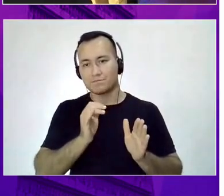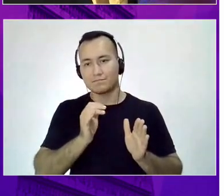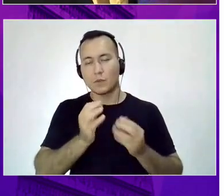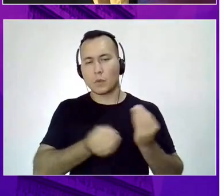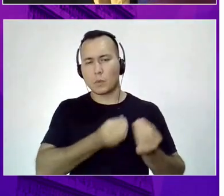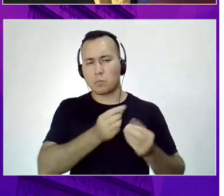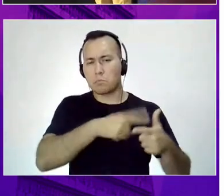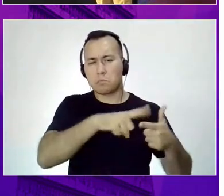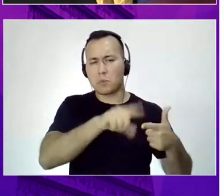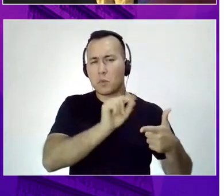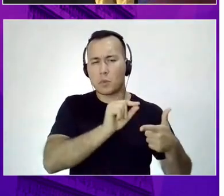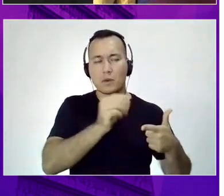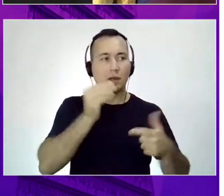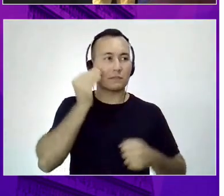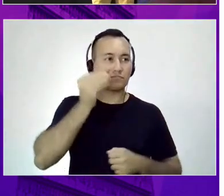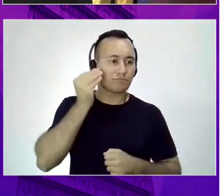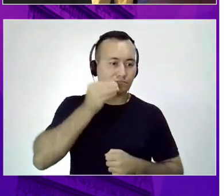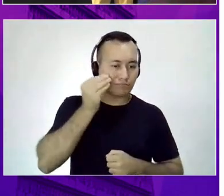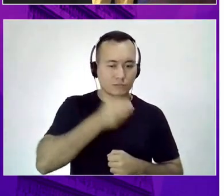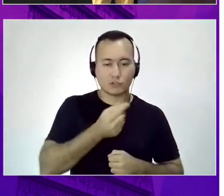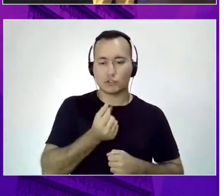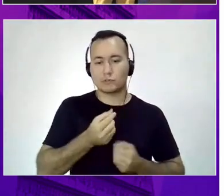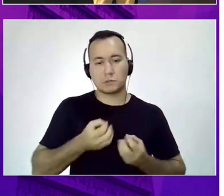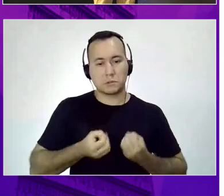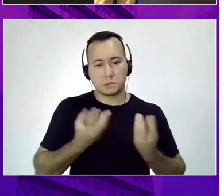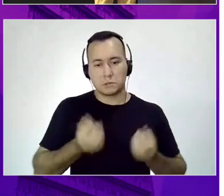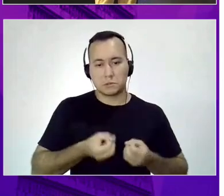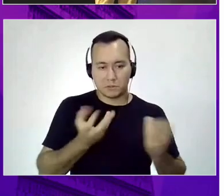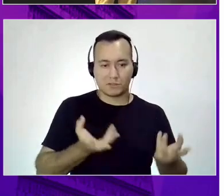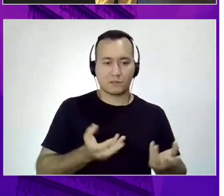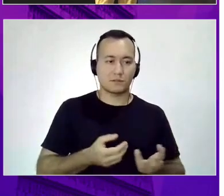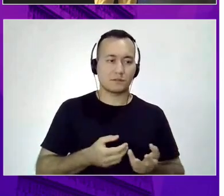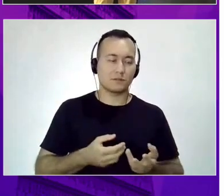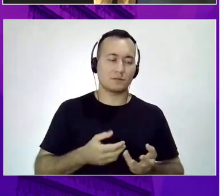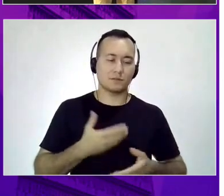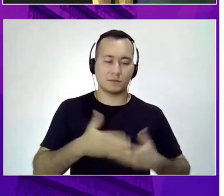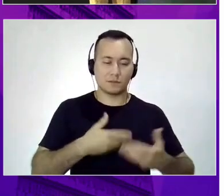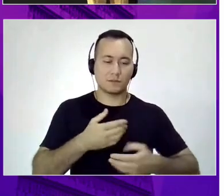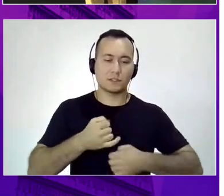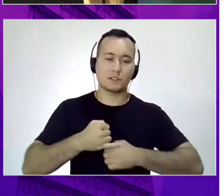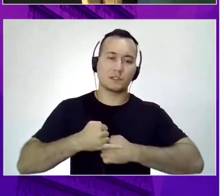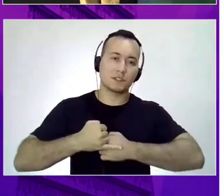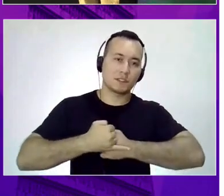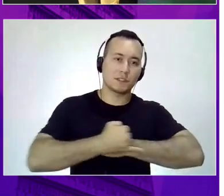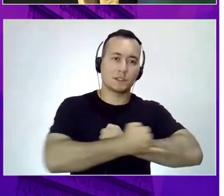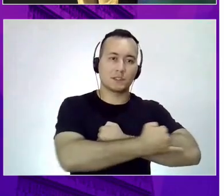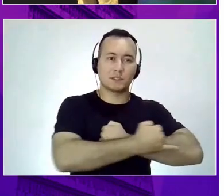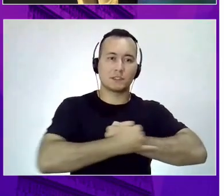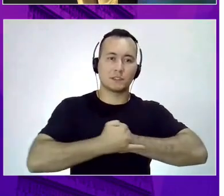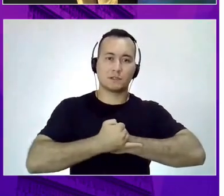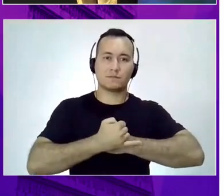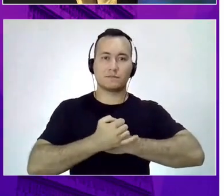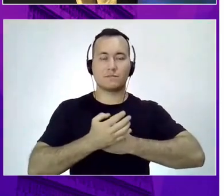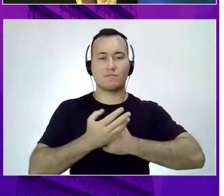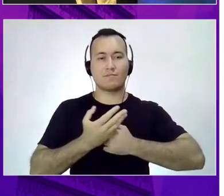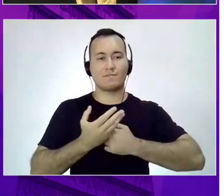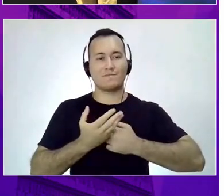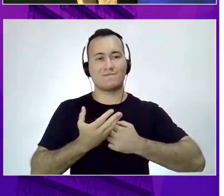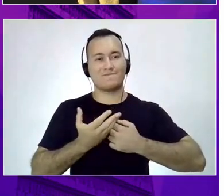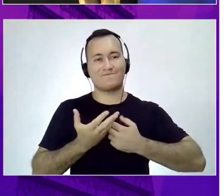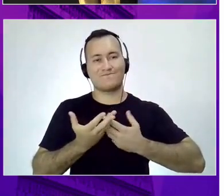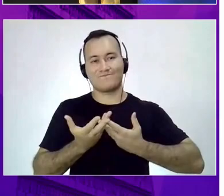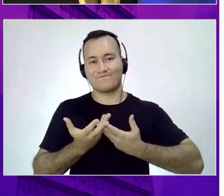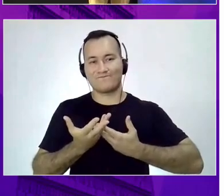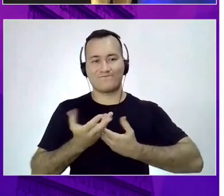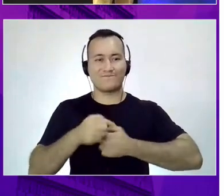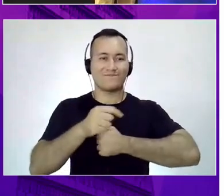um grande custo na infraestrutura como um todo, então, e era uma dificuldade tremenda assim, de conseguir